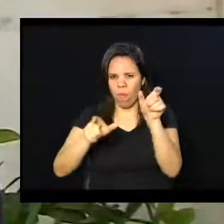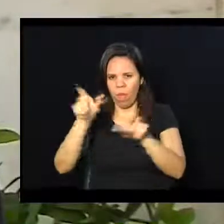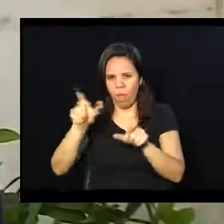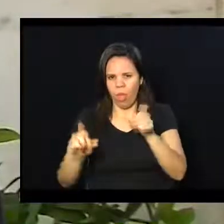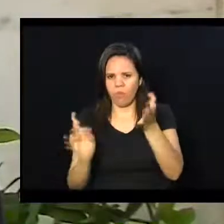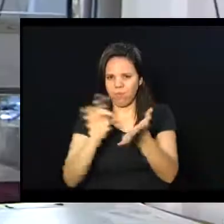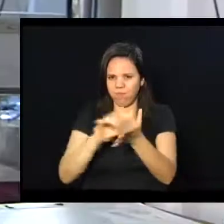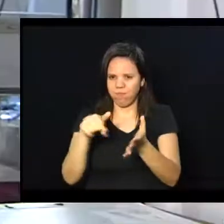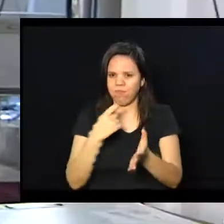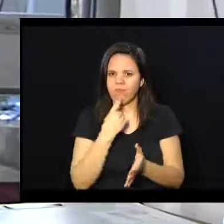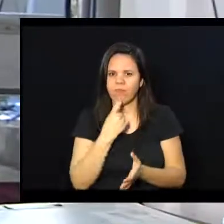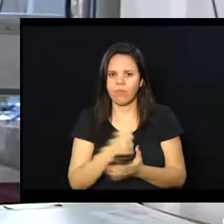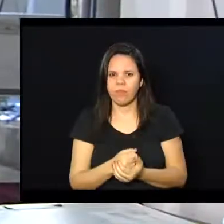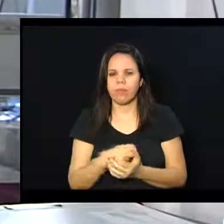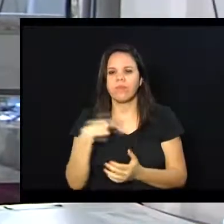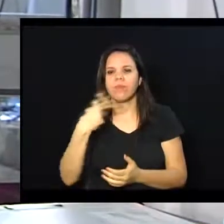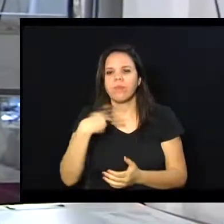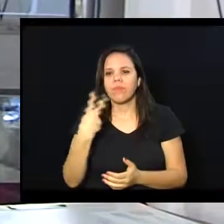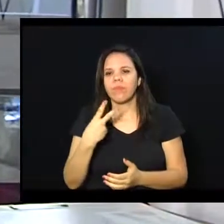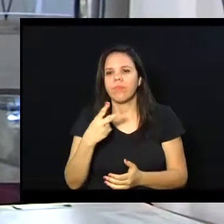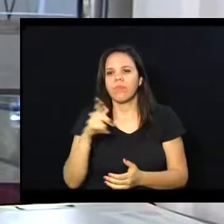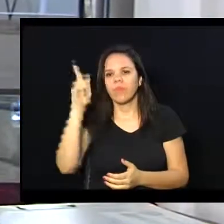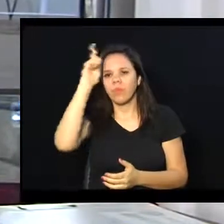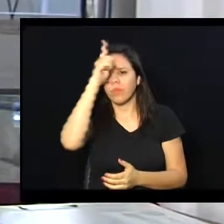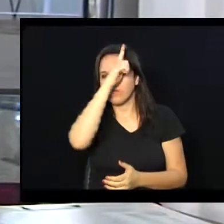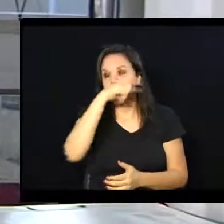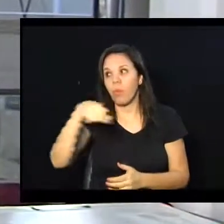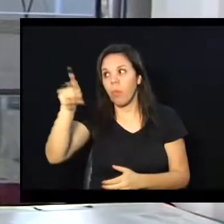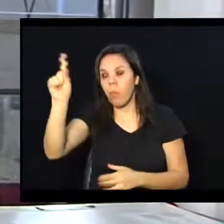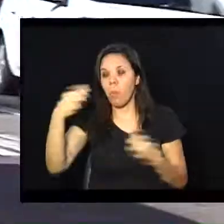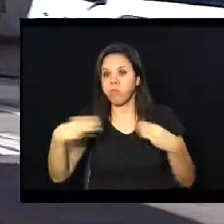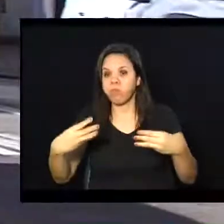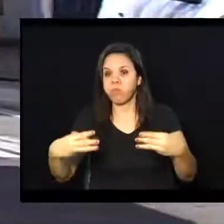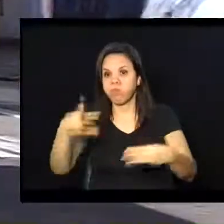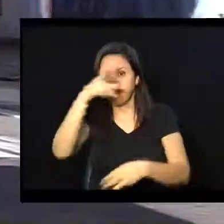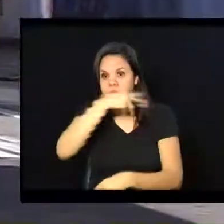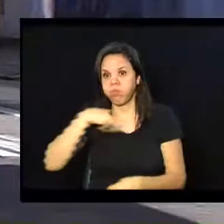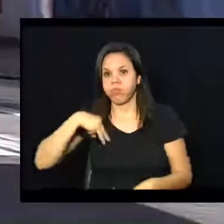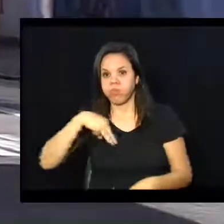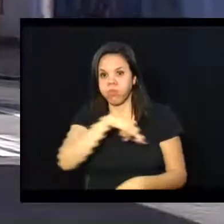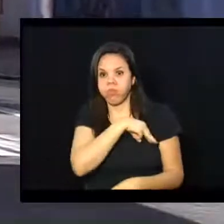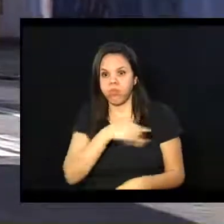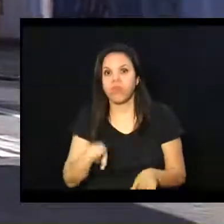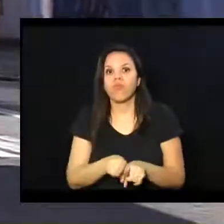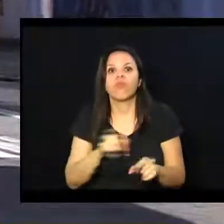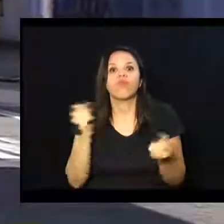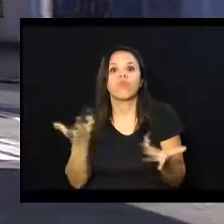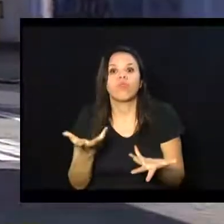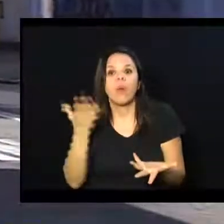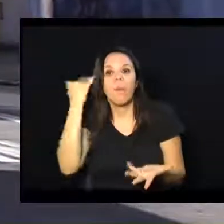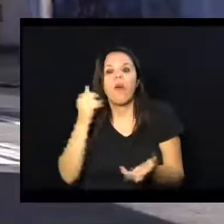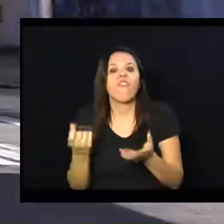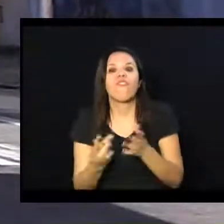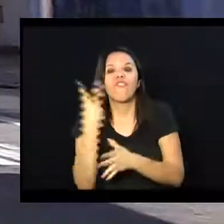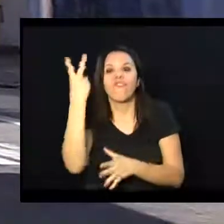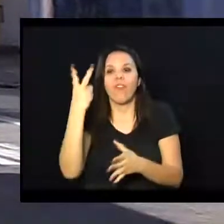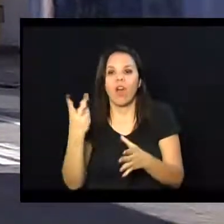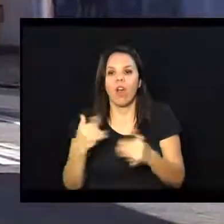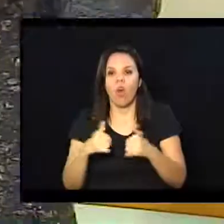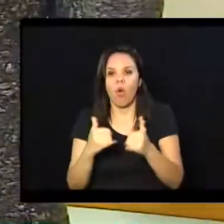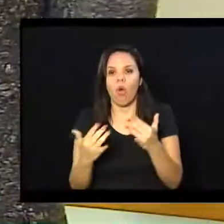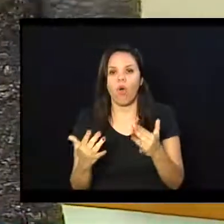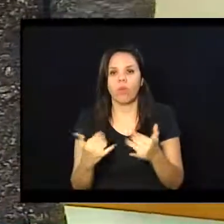aqui em Campinas. Vereador Gustavo Peta vai ao Ministério Público questionar o aumento das tarifas de ônibus em